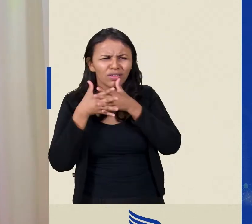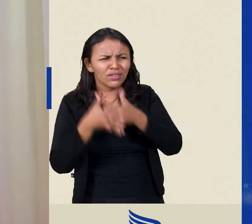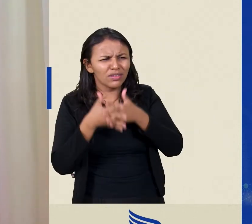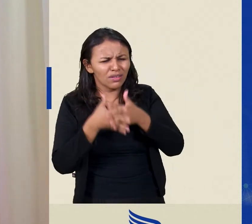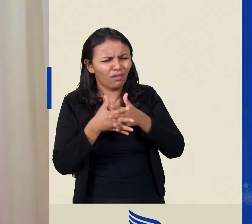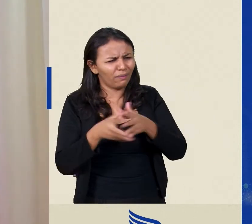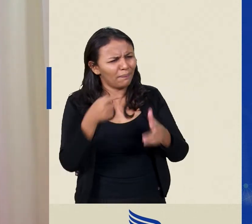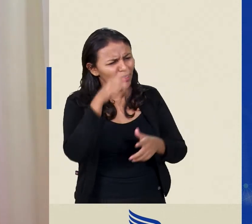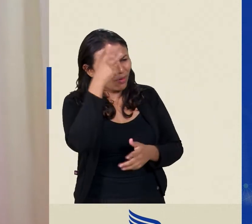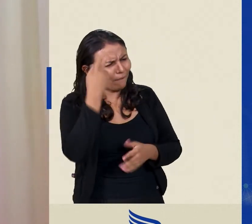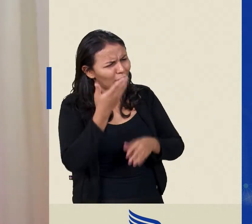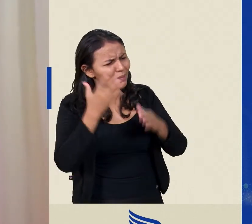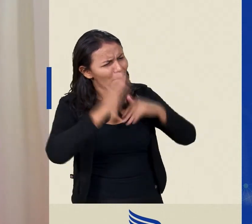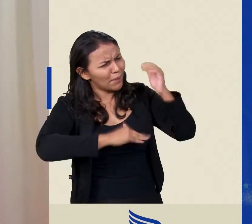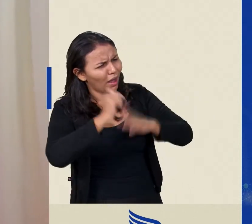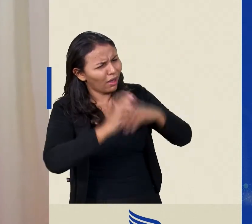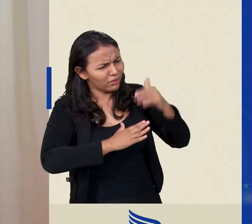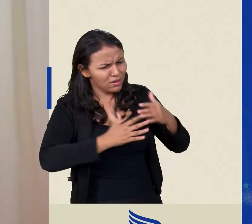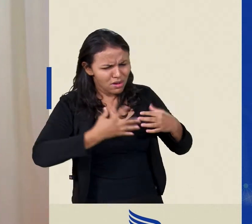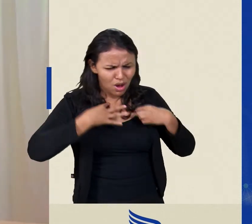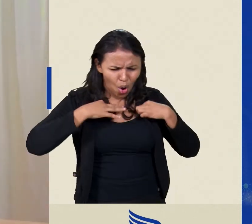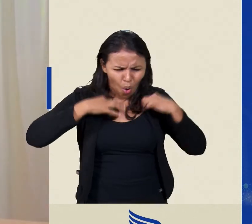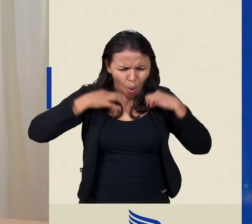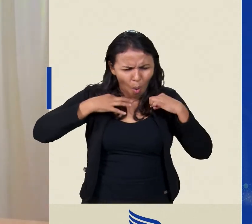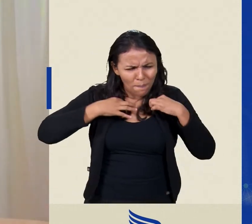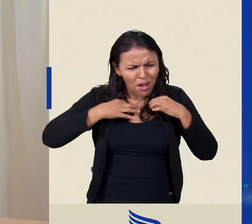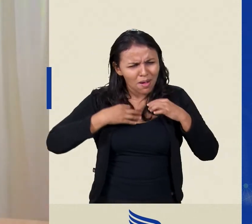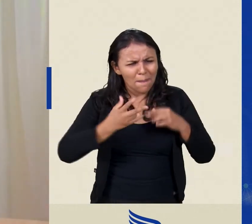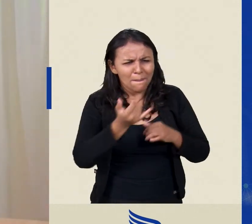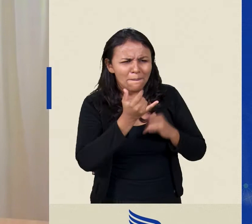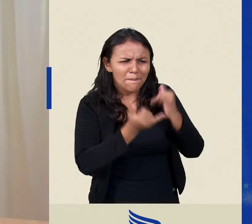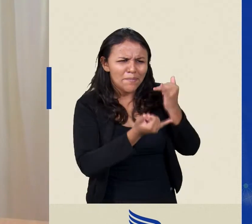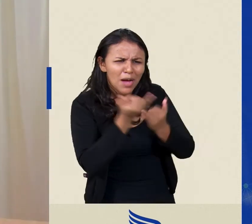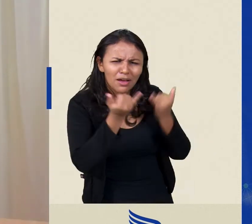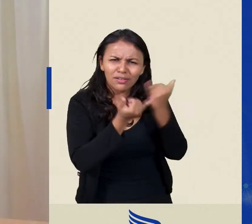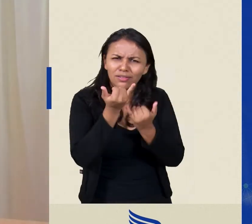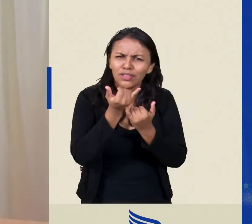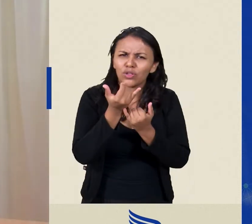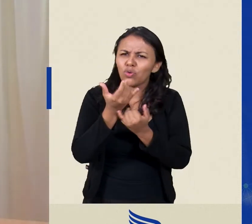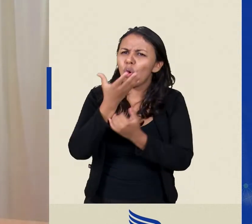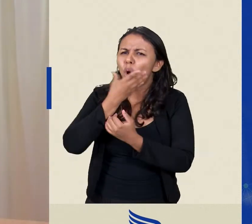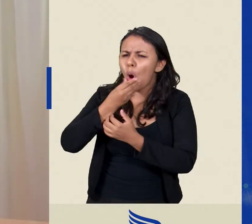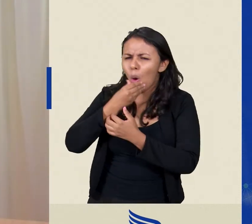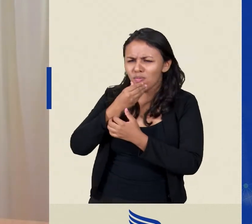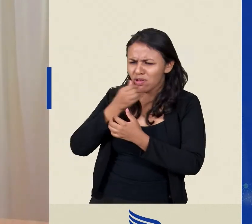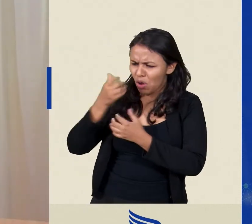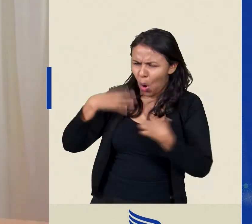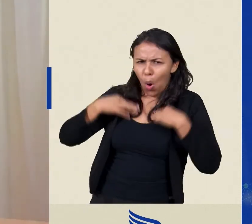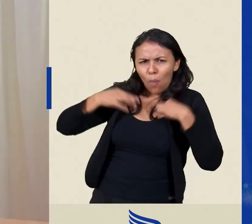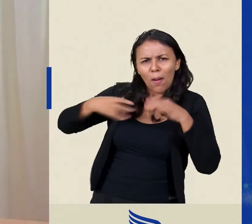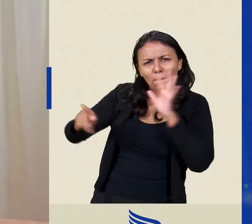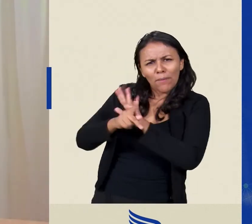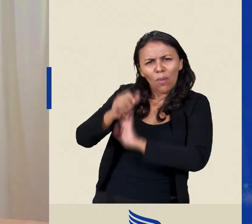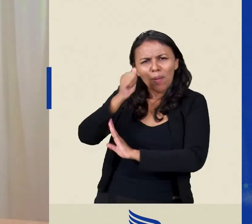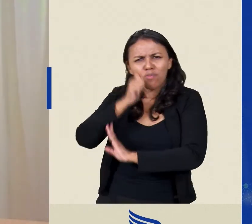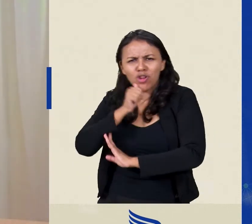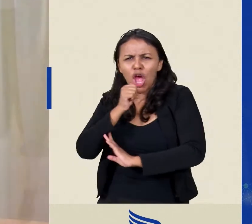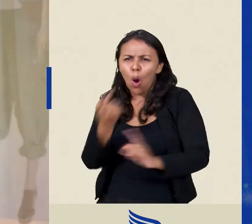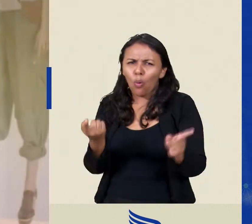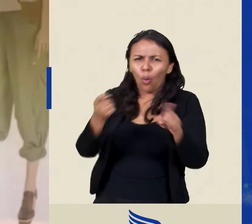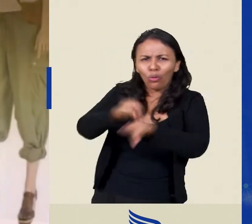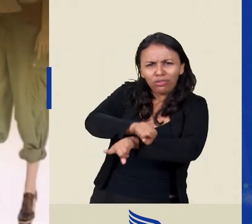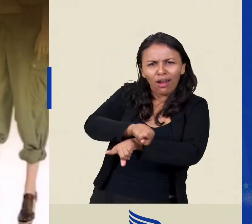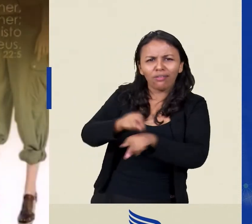conduta ao usarem roupa semelhante ao do sexo oposto, pois Deus declara ser isso